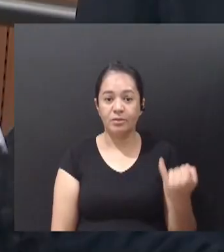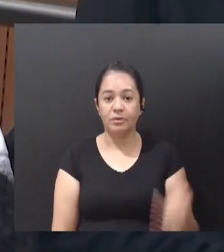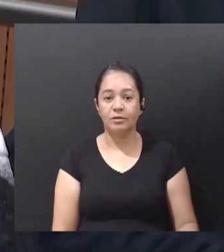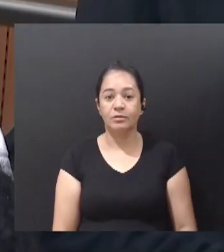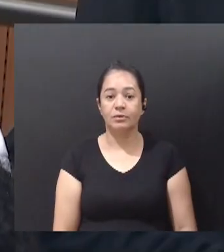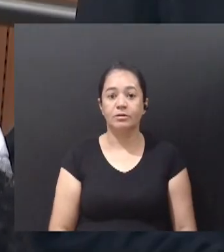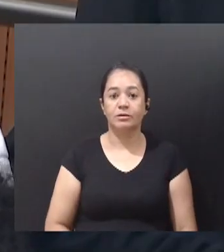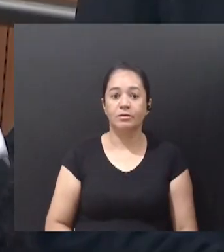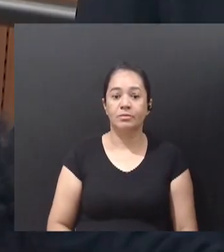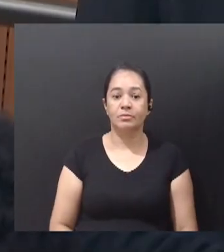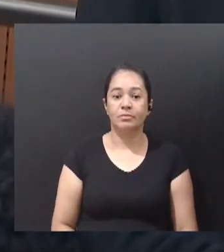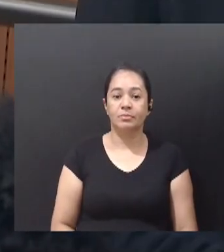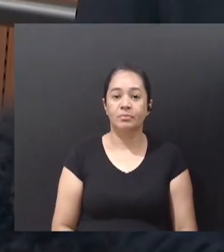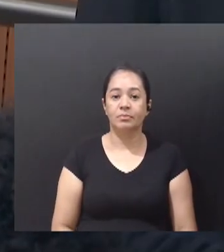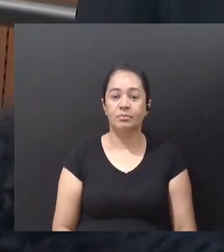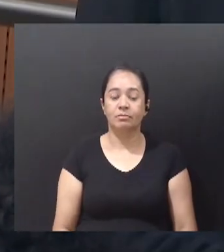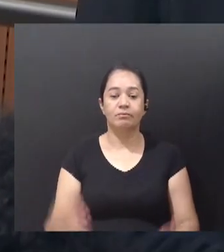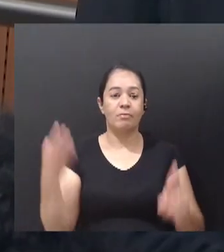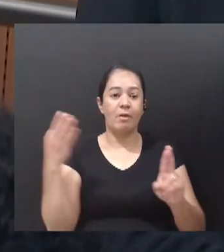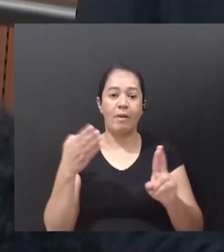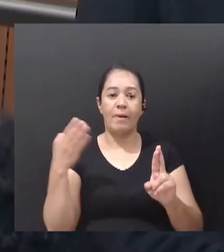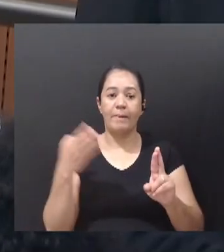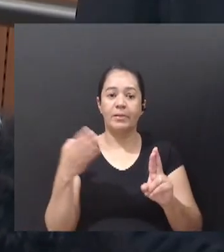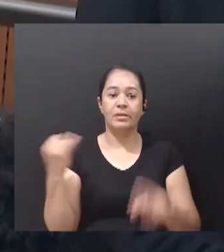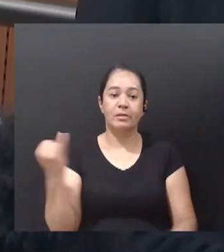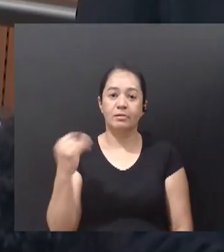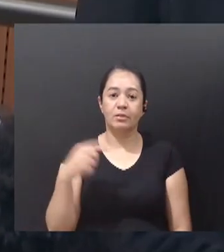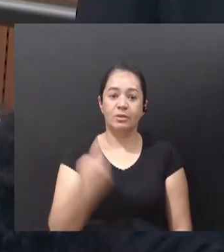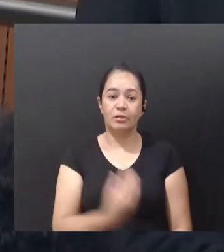Você representa algo muito importante para nós.